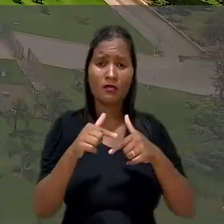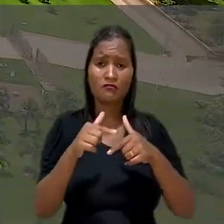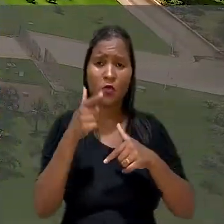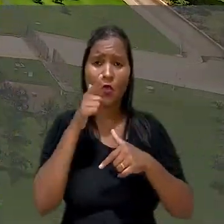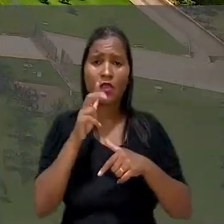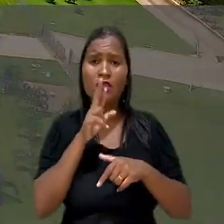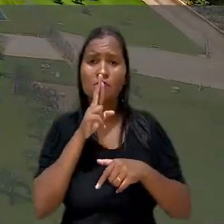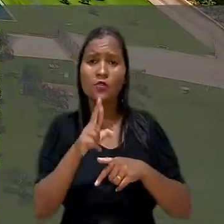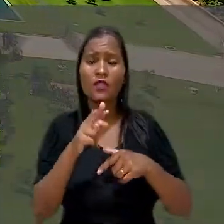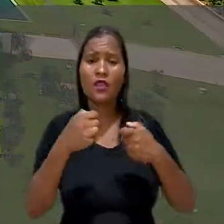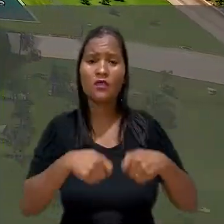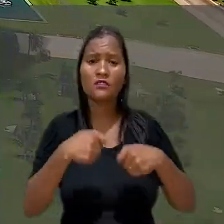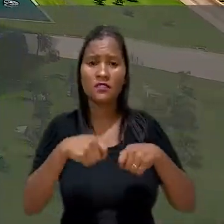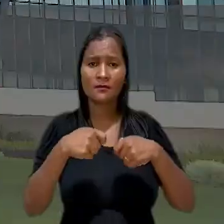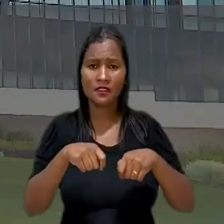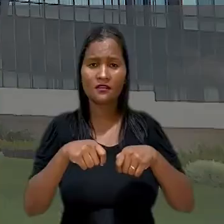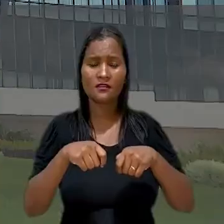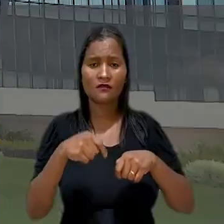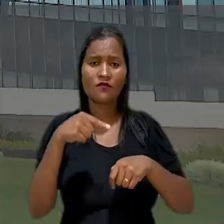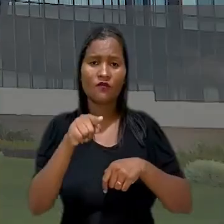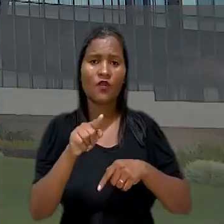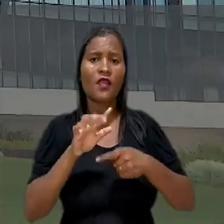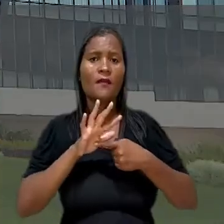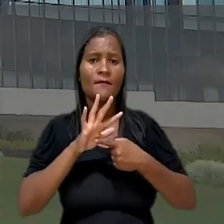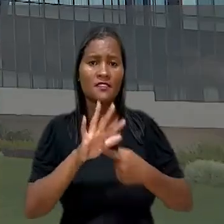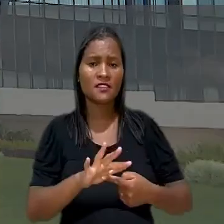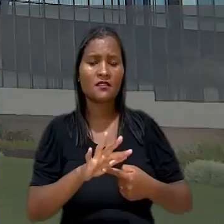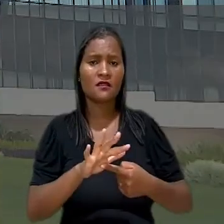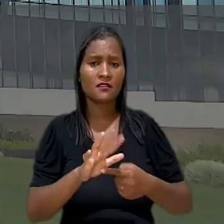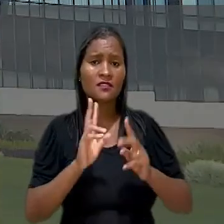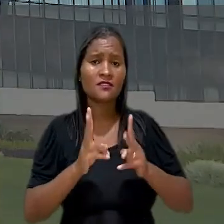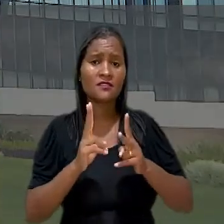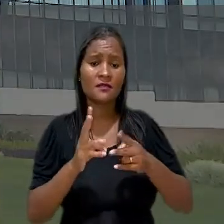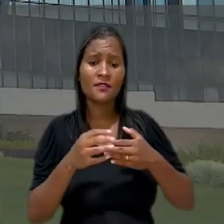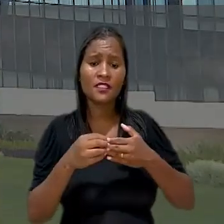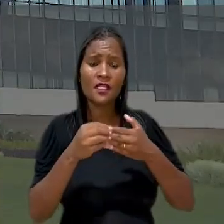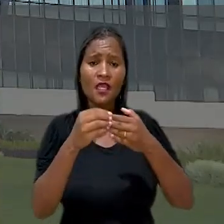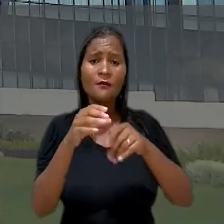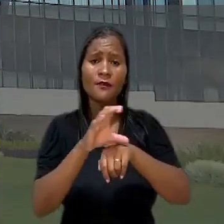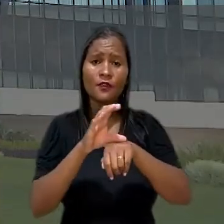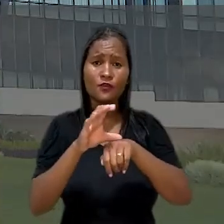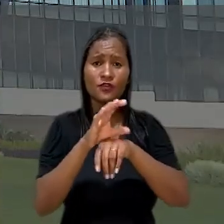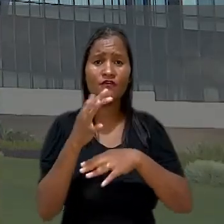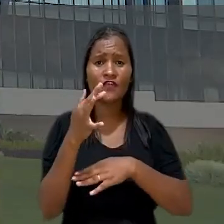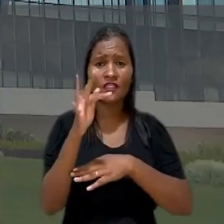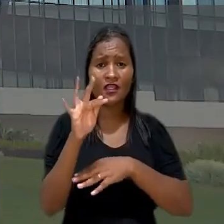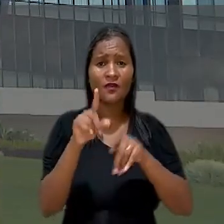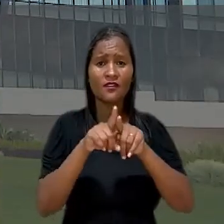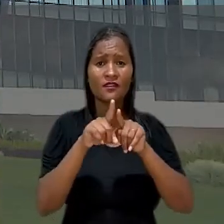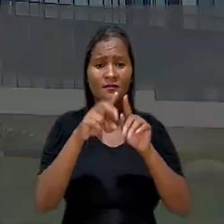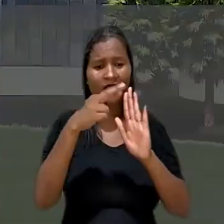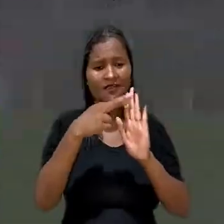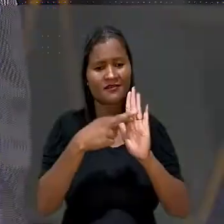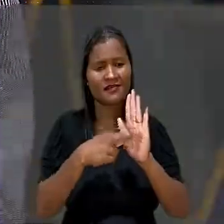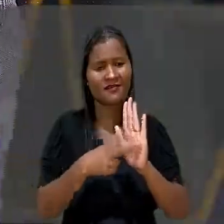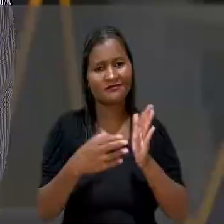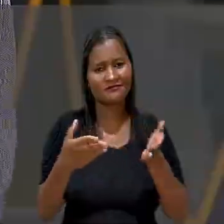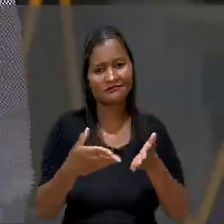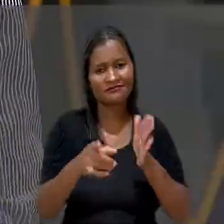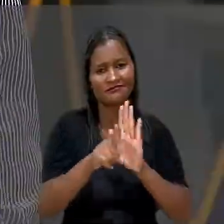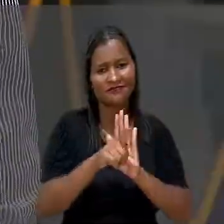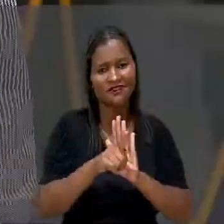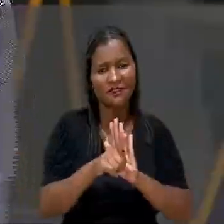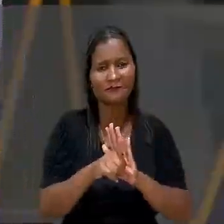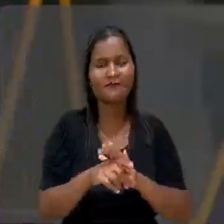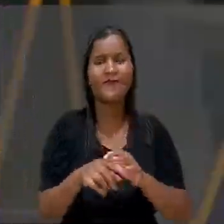às demandas que lhe forem apresentadas, sempre guiado pela Constituição Federal e pelas normas vigentes. Aonde está